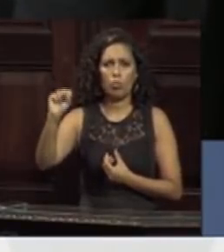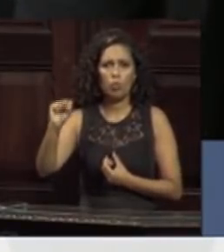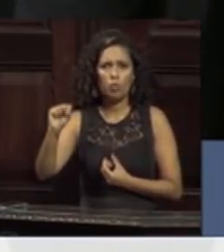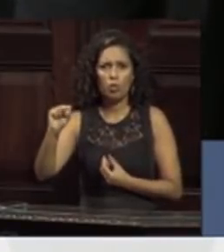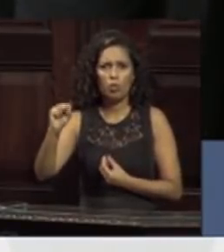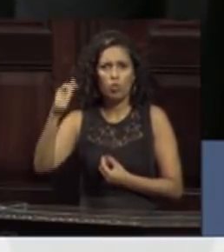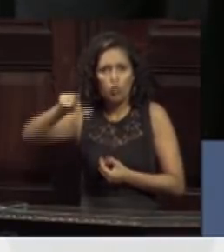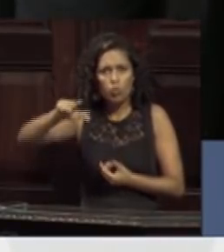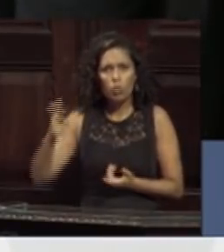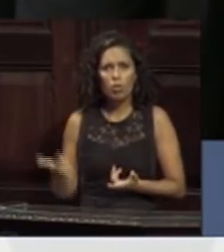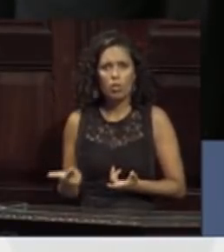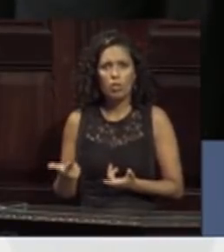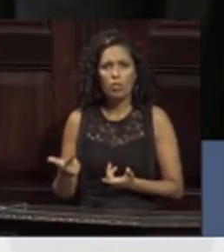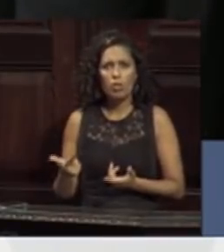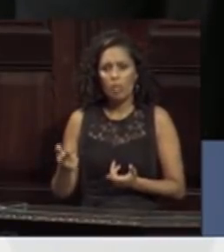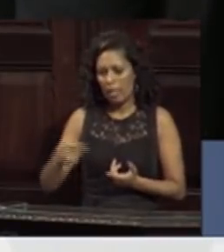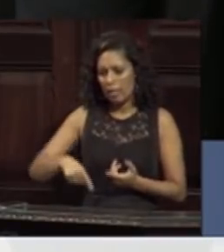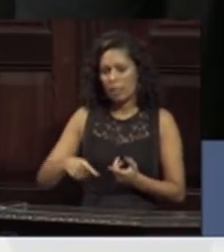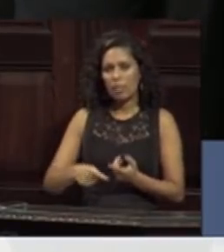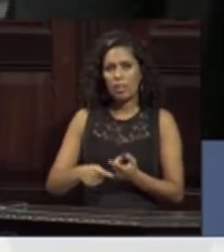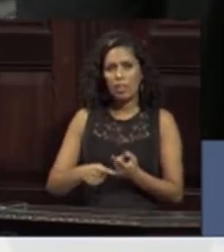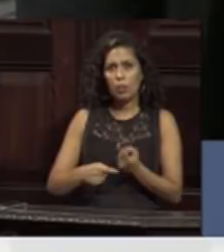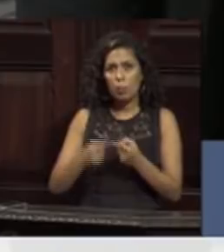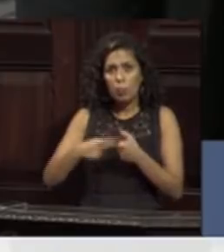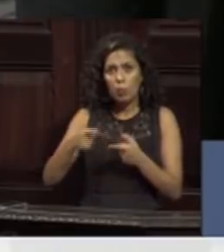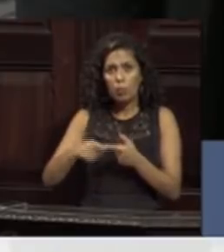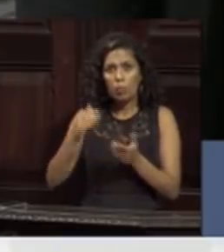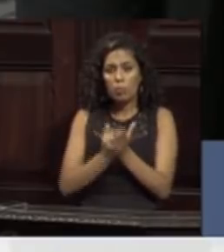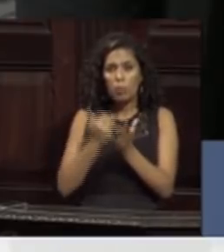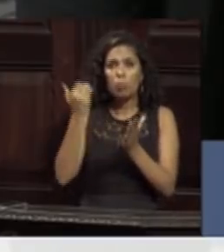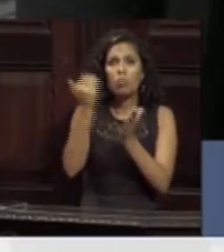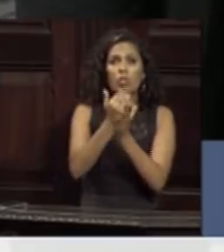236% da receita corrente líquida.